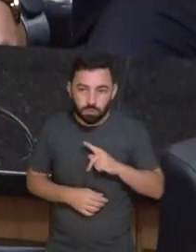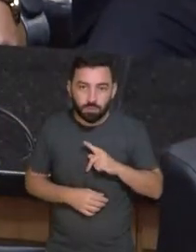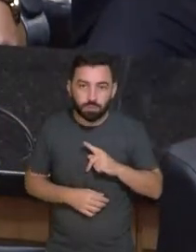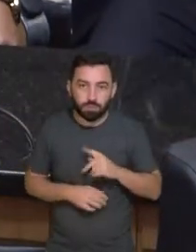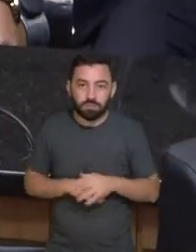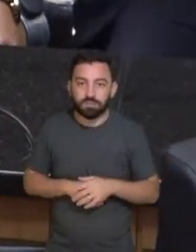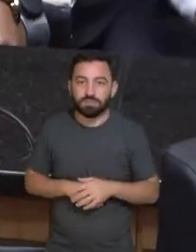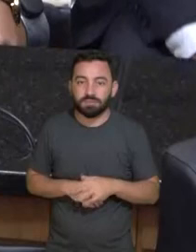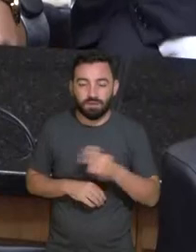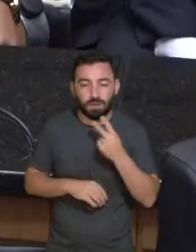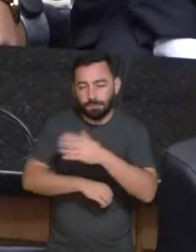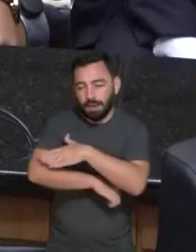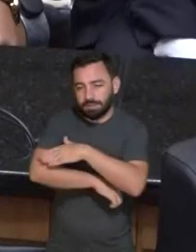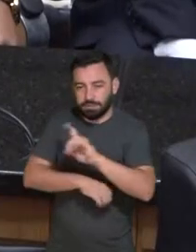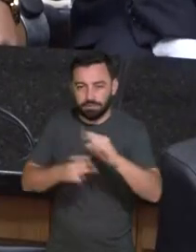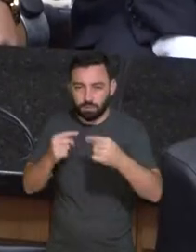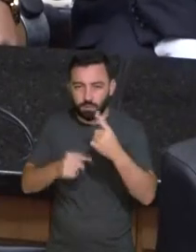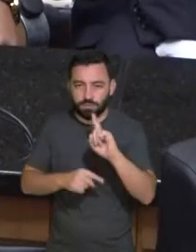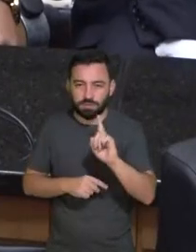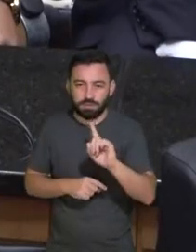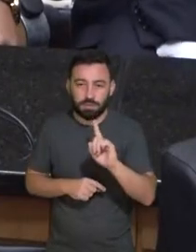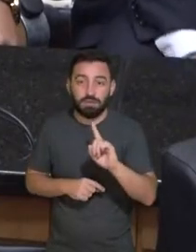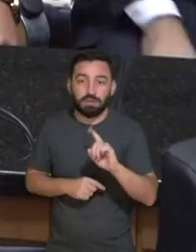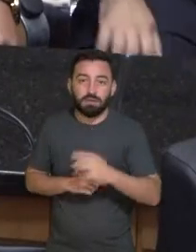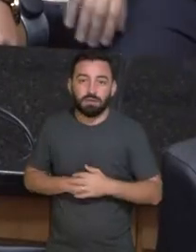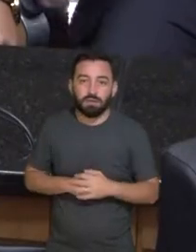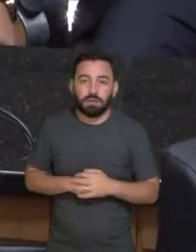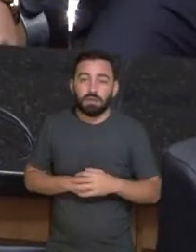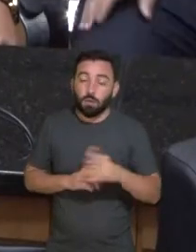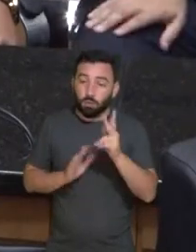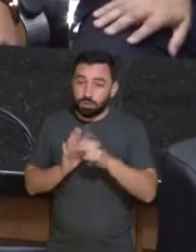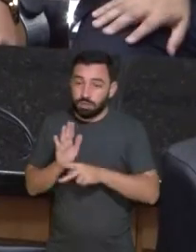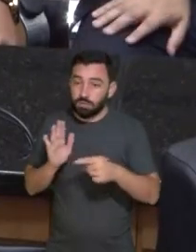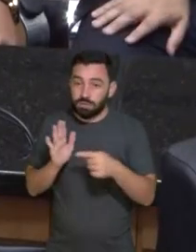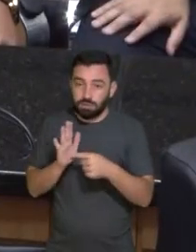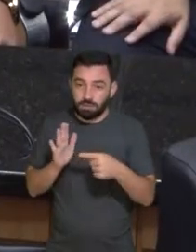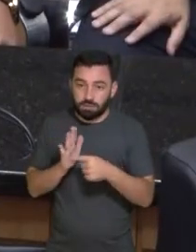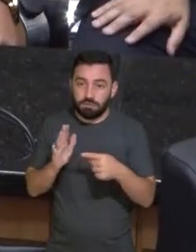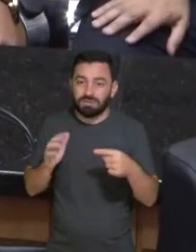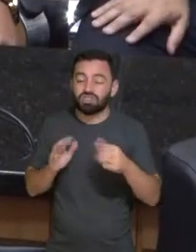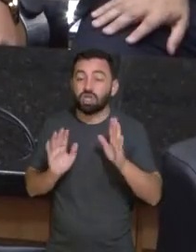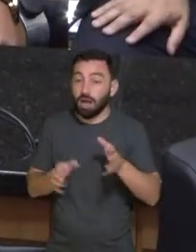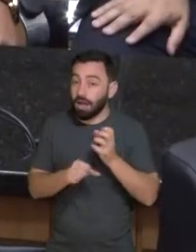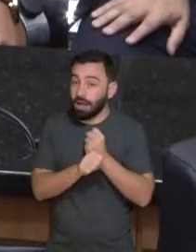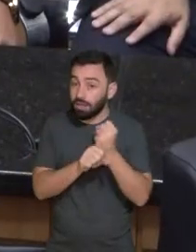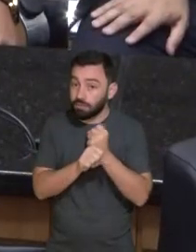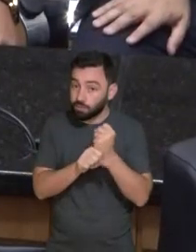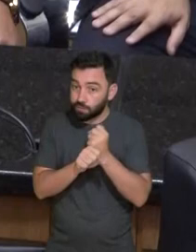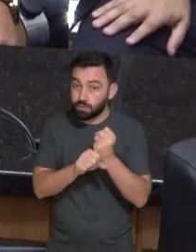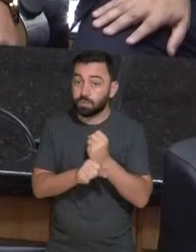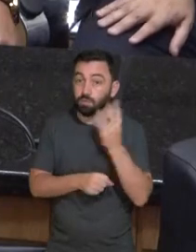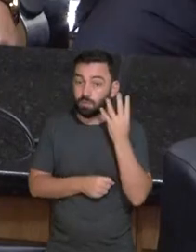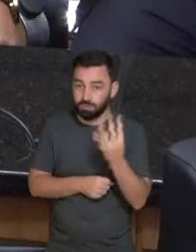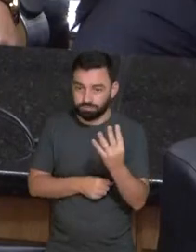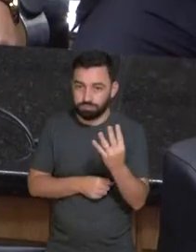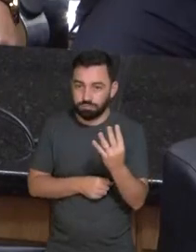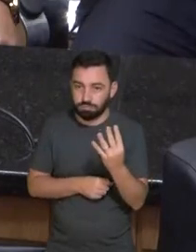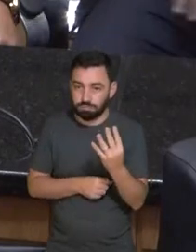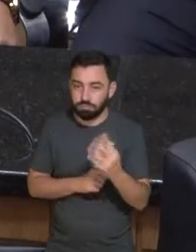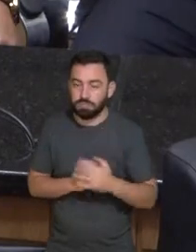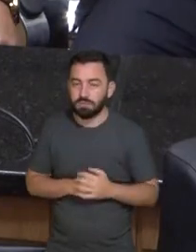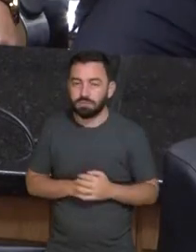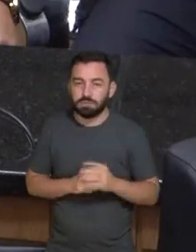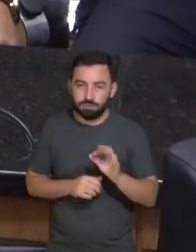falando de praças também. Então, o projeto, ele foi construído já há 4 anos, o eminente deputado Milton Obos